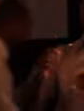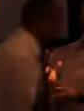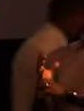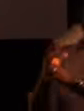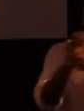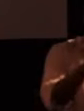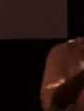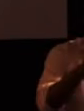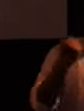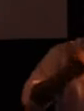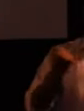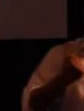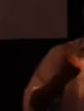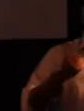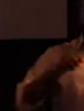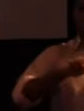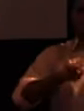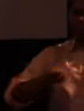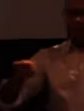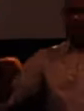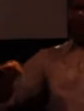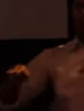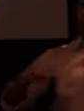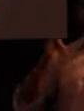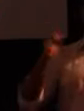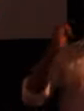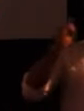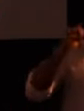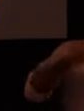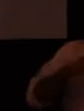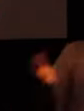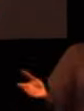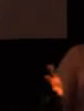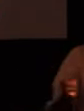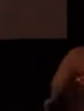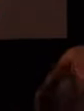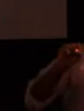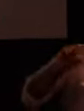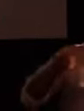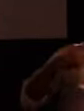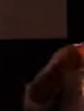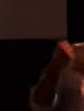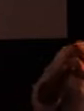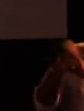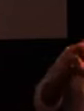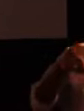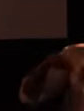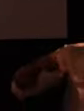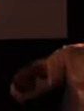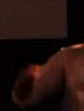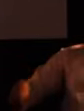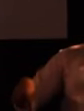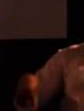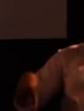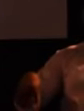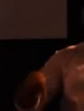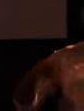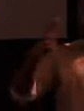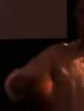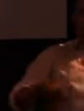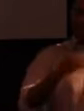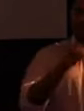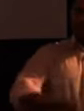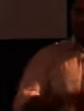fazem parte da edificação, é uma edificação e ela se projeta naquele solo, ela tem que estar contida nessa